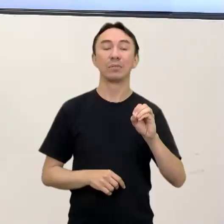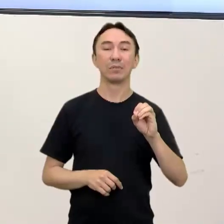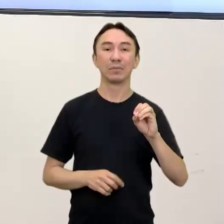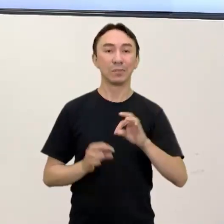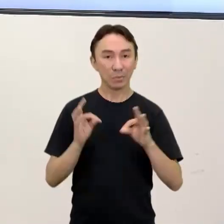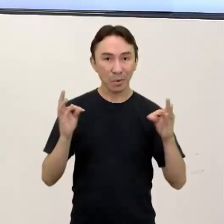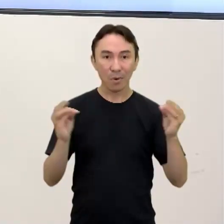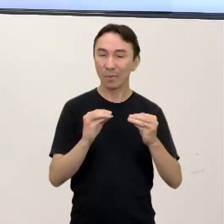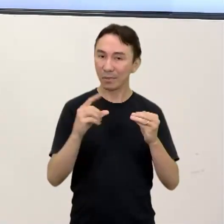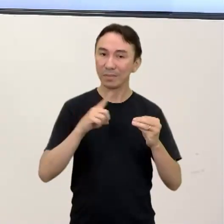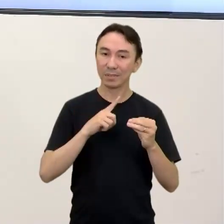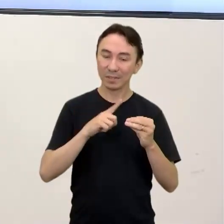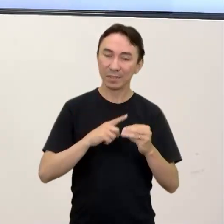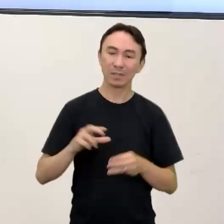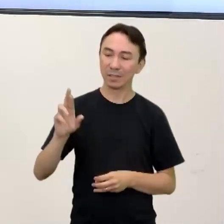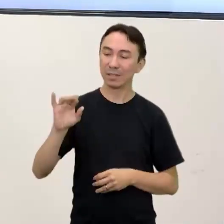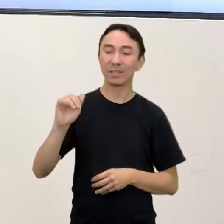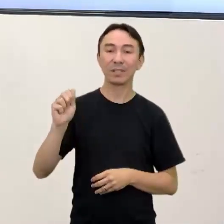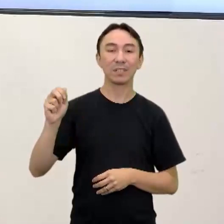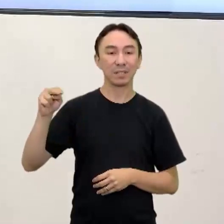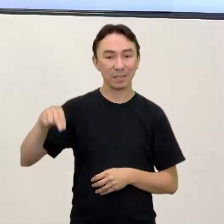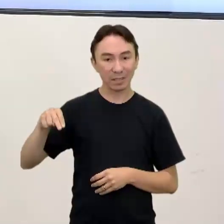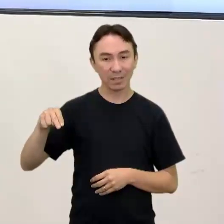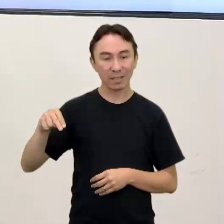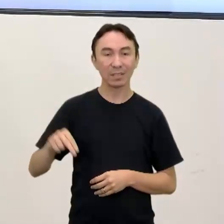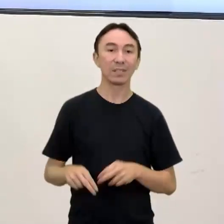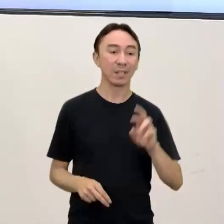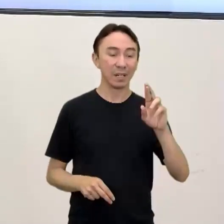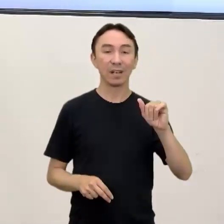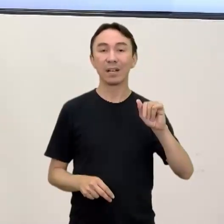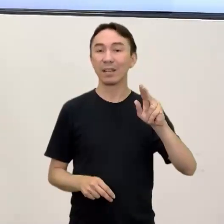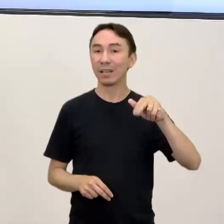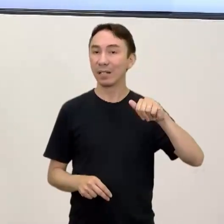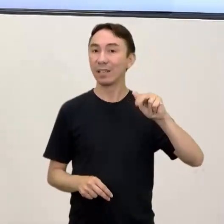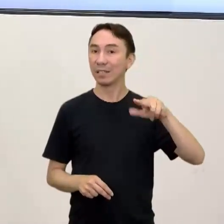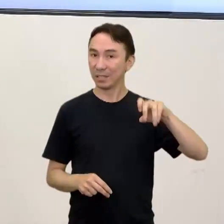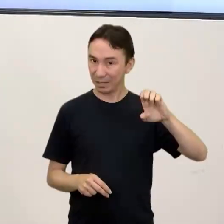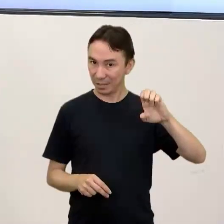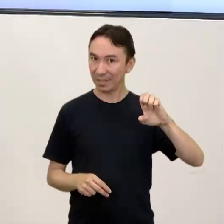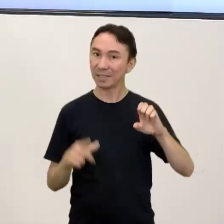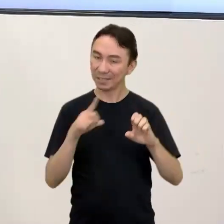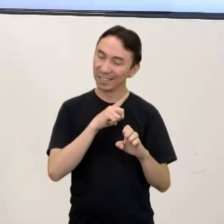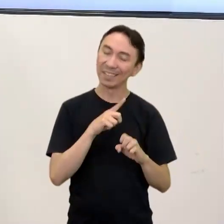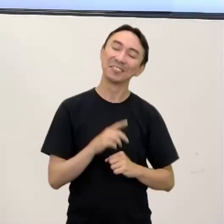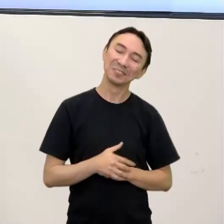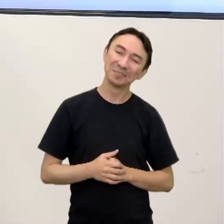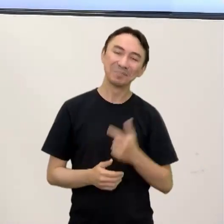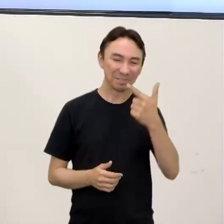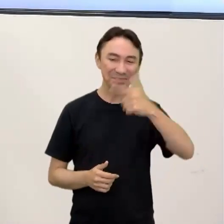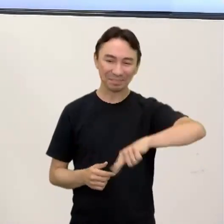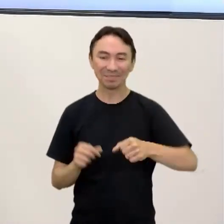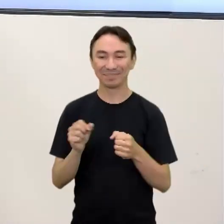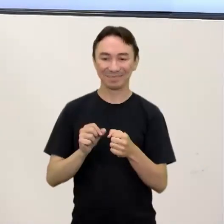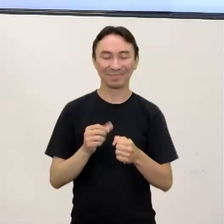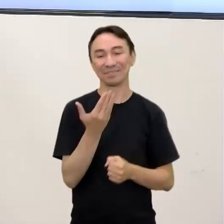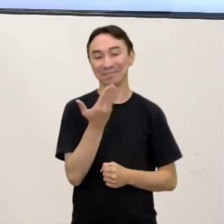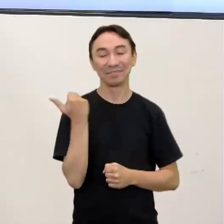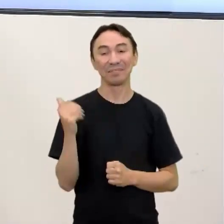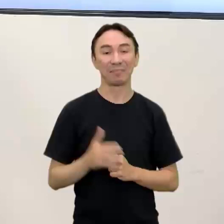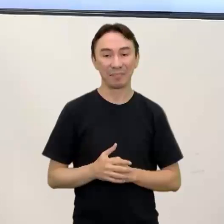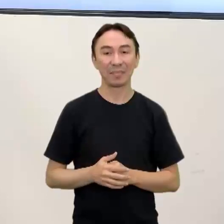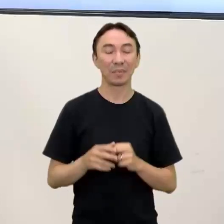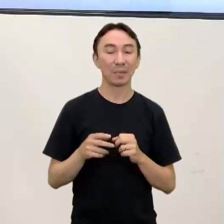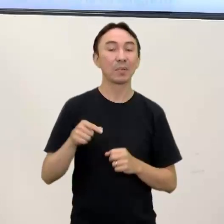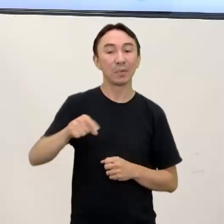Todos acompanhando aqui. O Rian, né? E a Rayane aqui conosco. Vamos fazer mais então, pessoal? Então, olho na telinha,